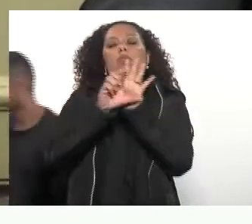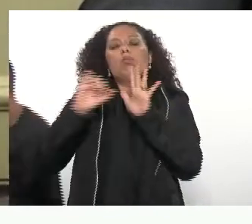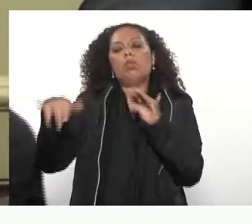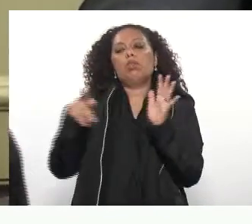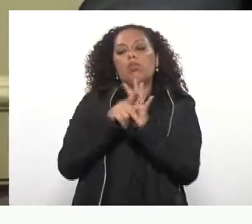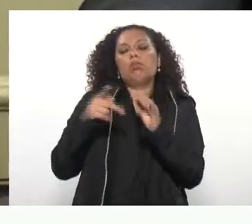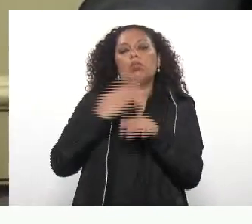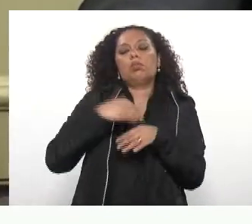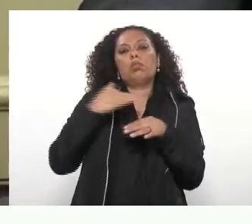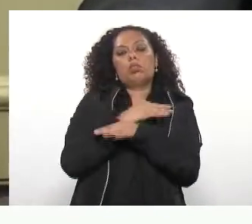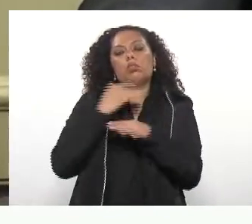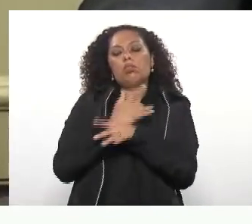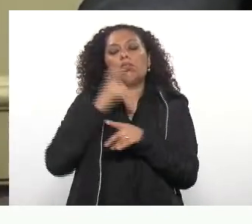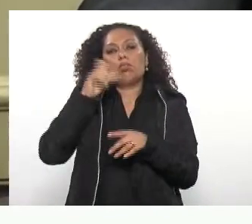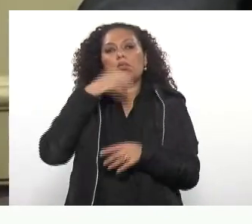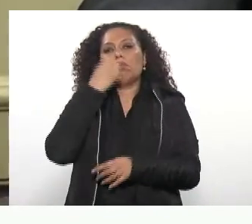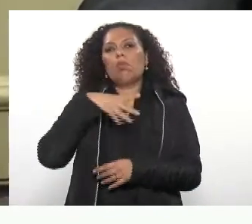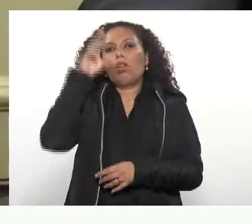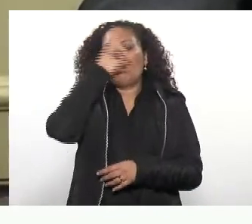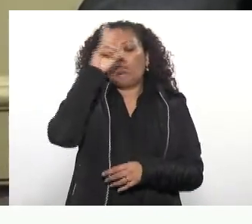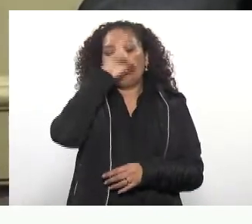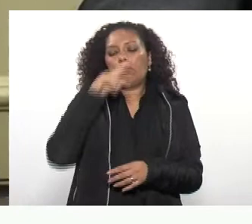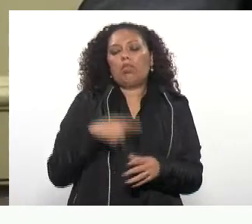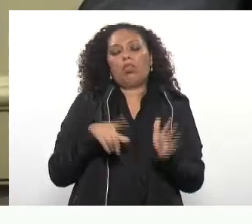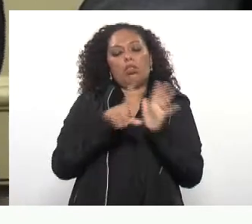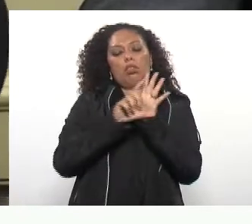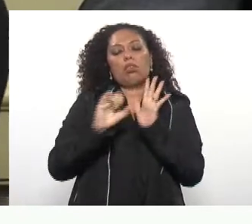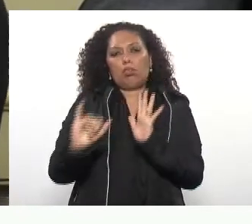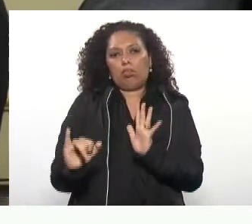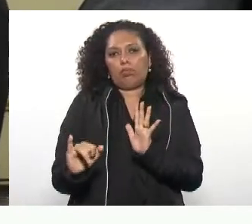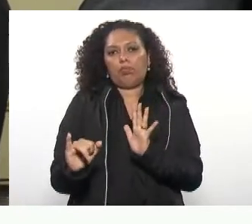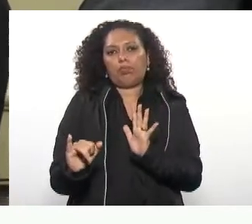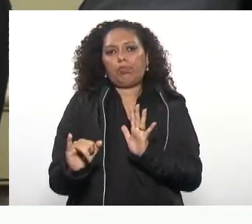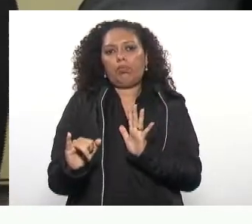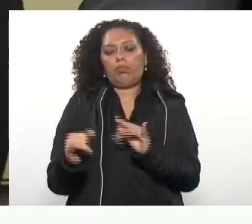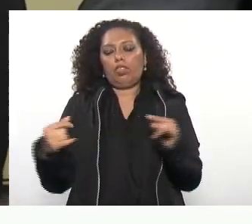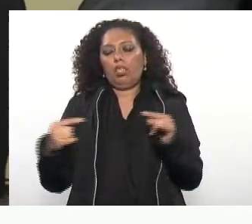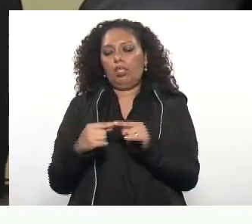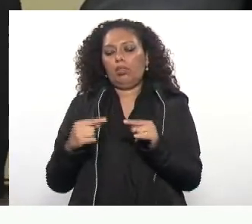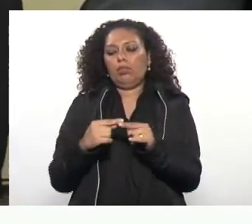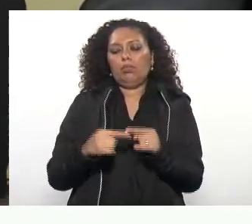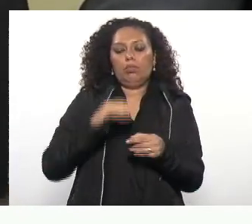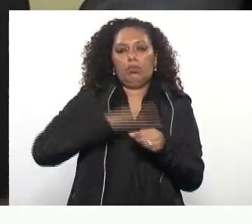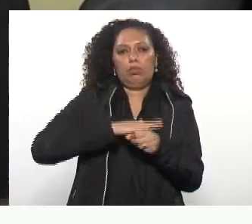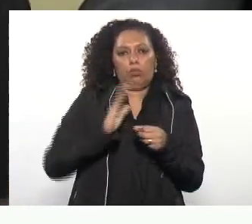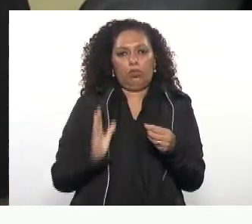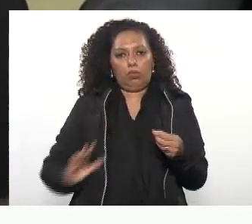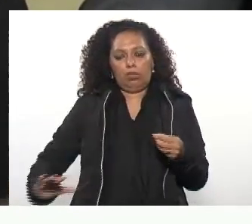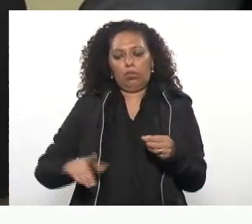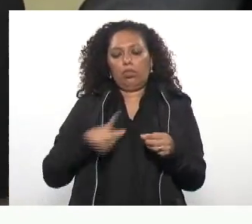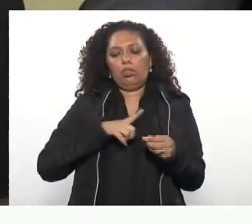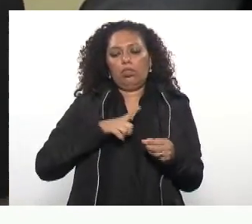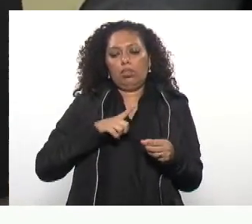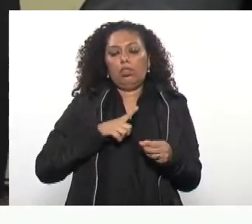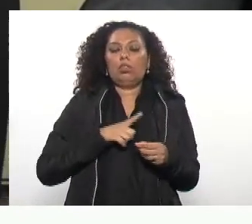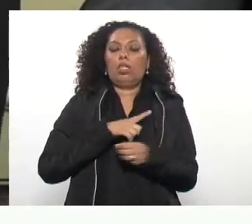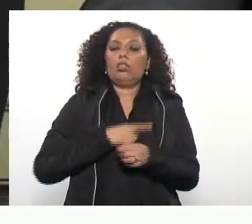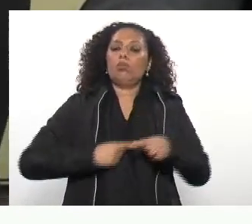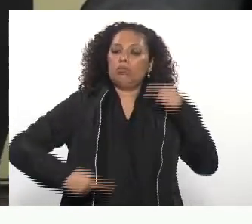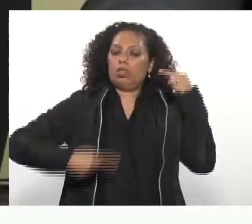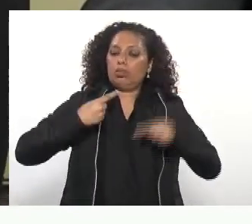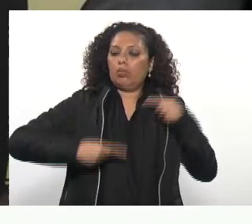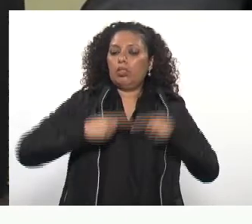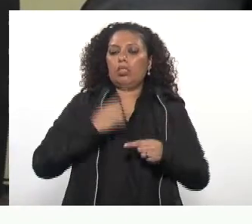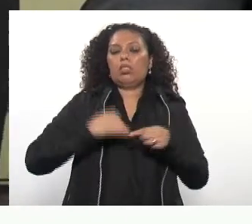é bom lembrar que a competência legislativa para a questão de saneamento, uma legislação concorrente entre União